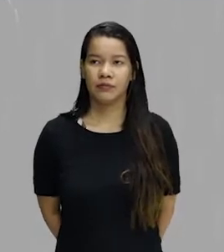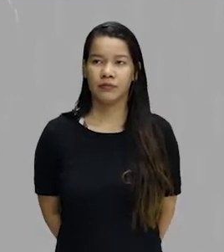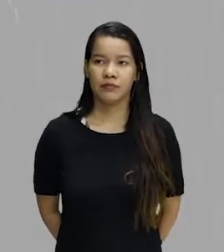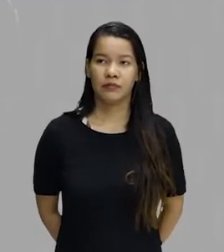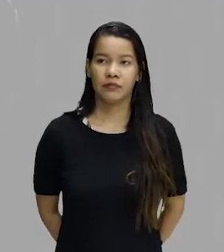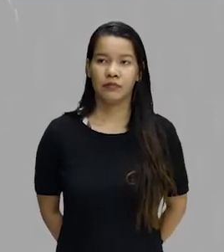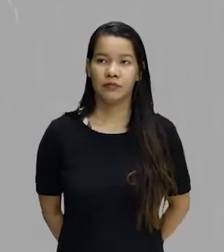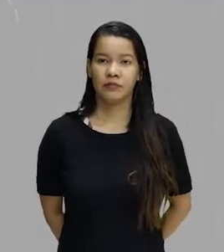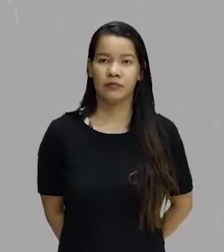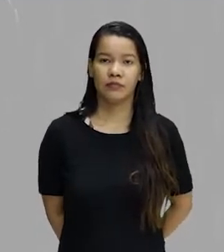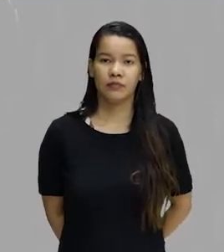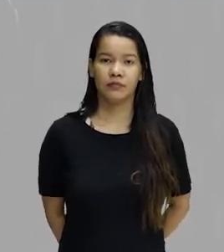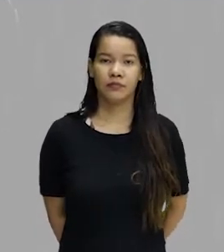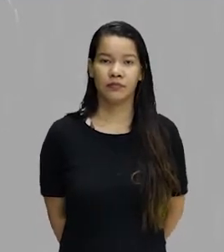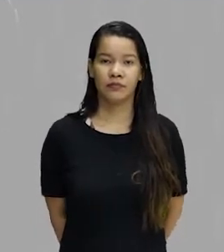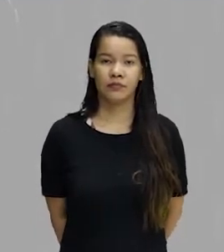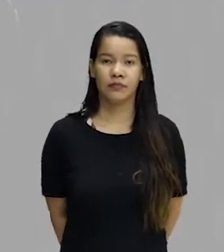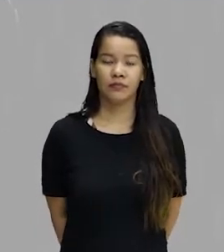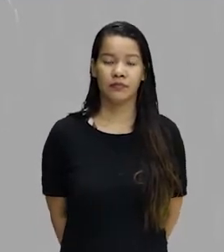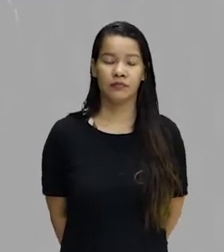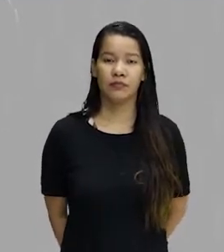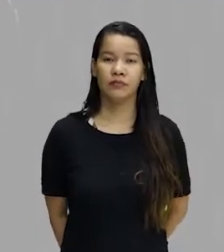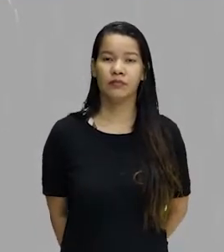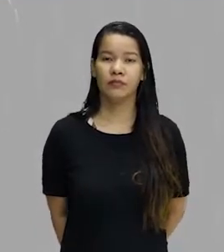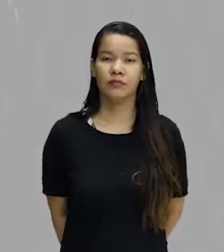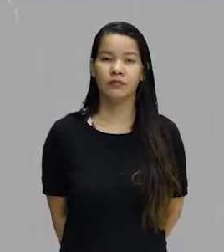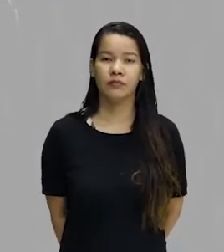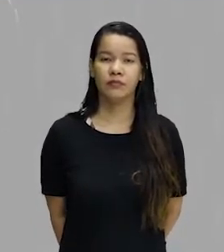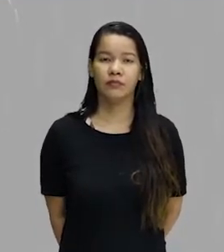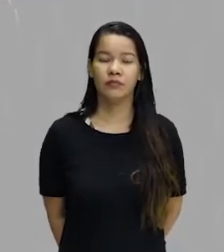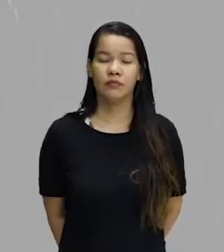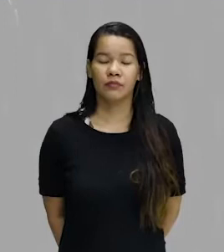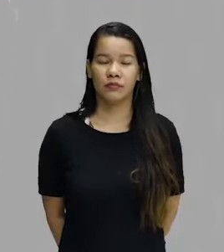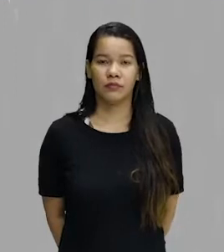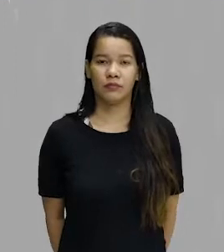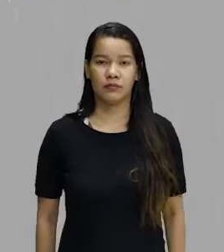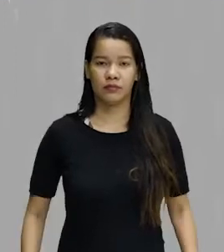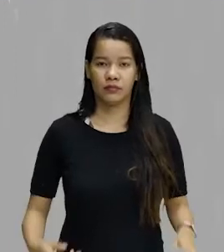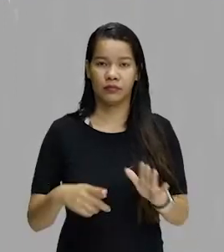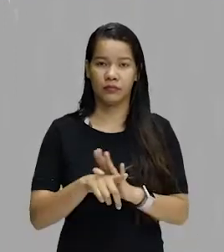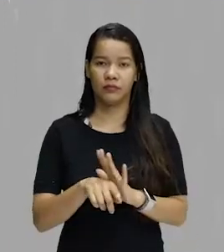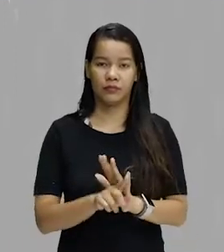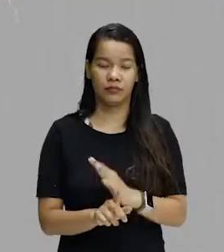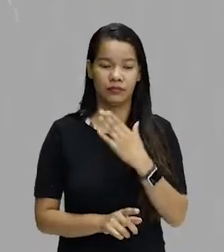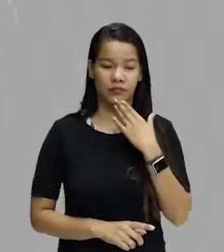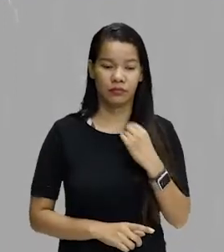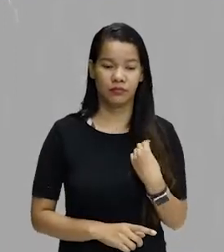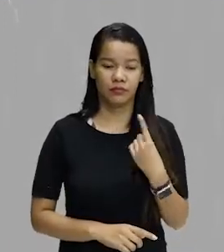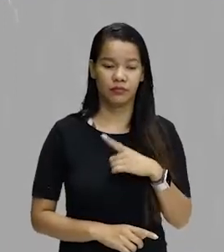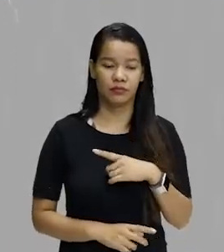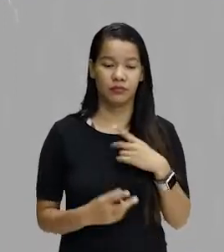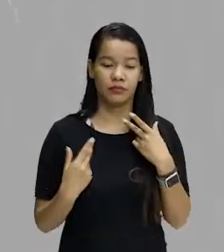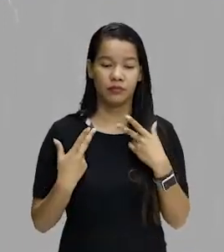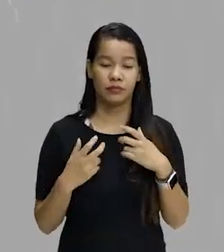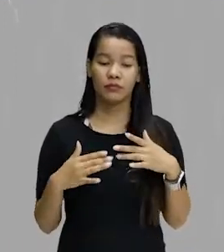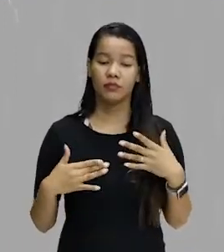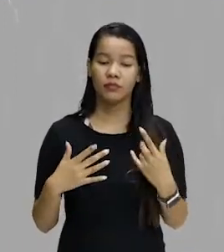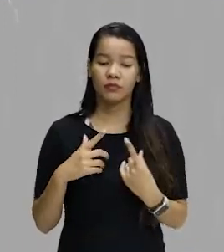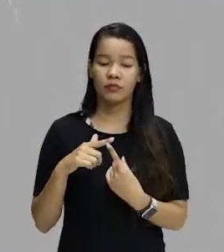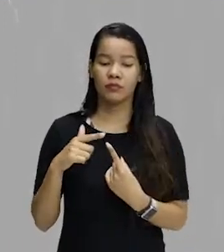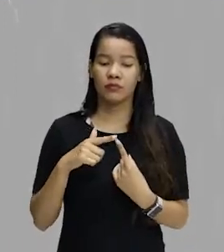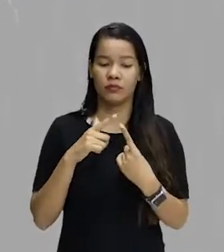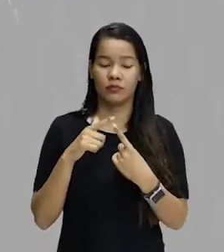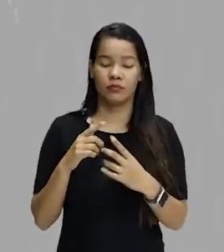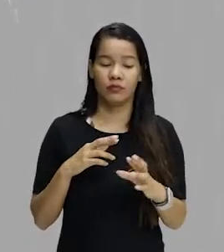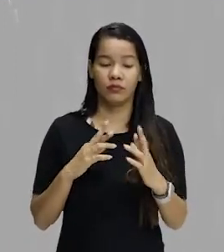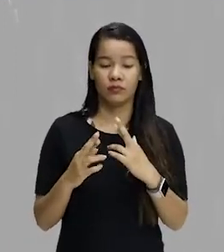a questão está pedindo para a gente identificar qual é o tipo de reação que está acontecendo. Então, a gente